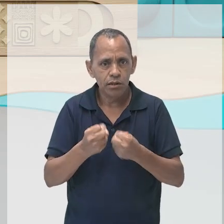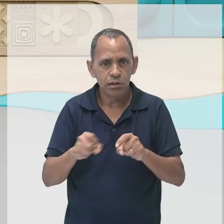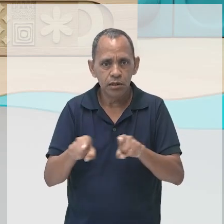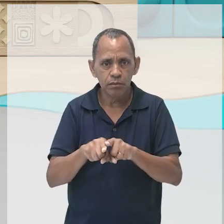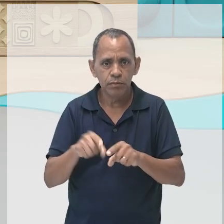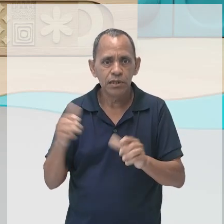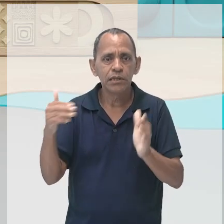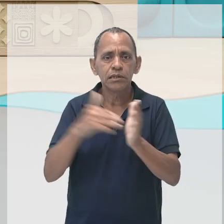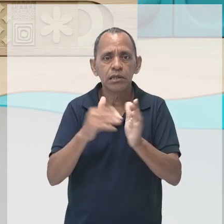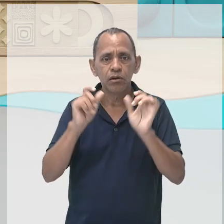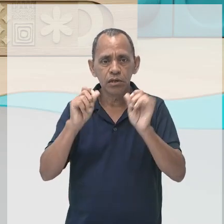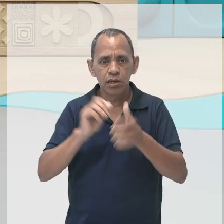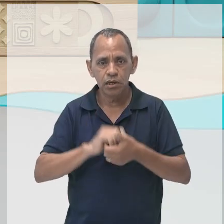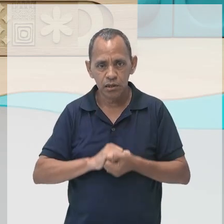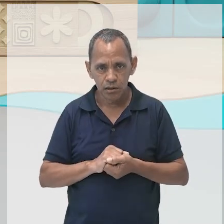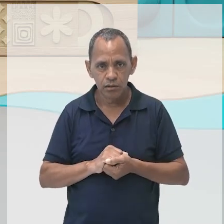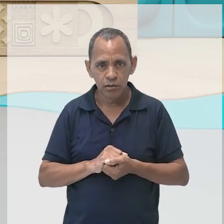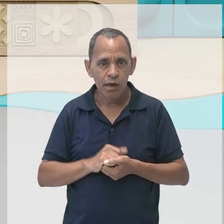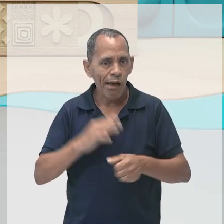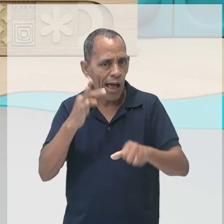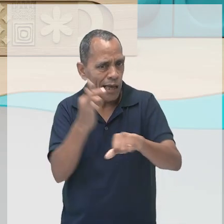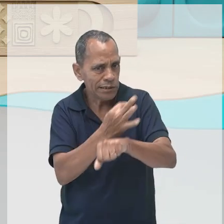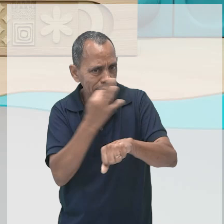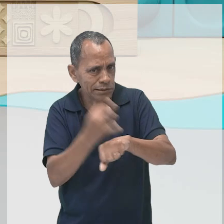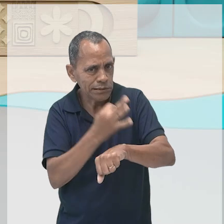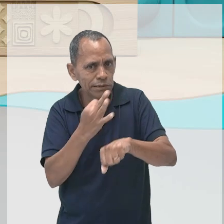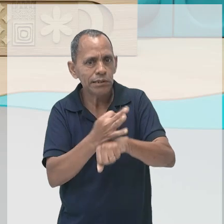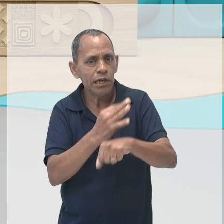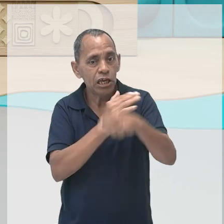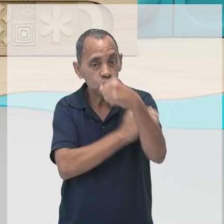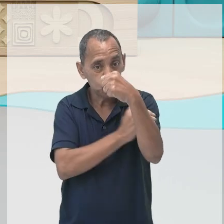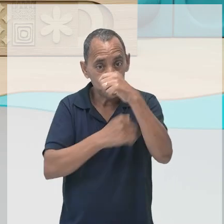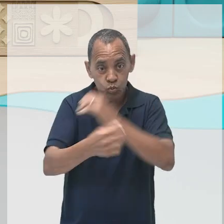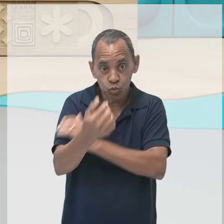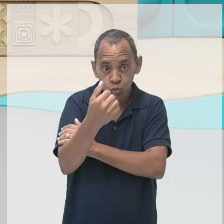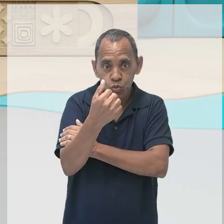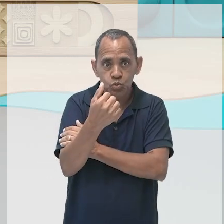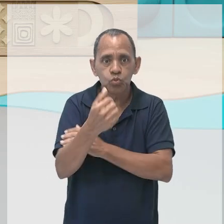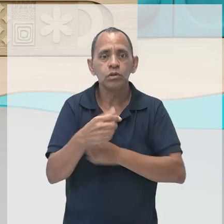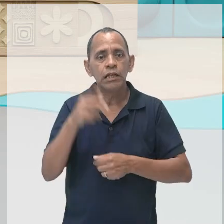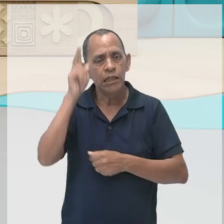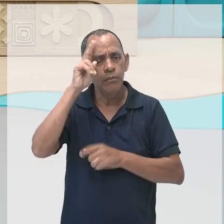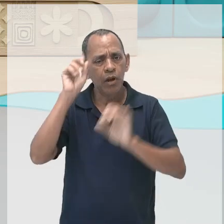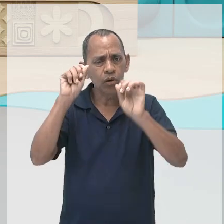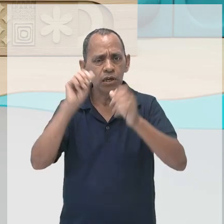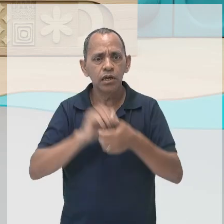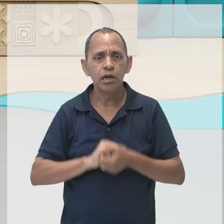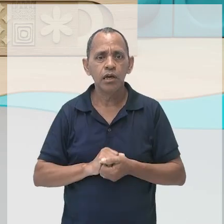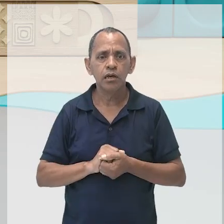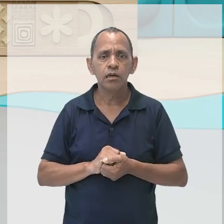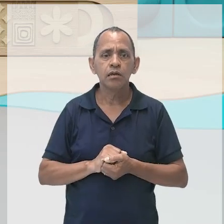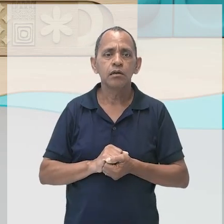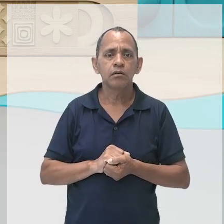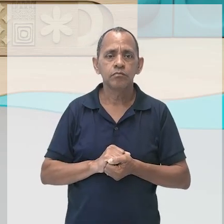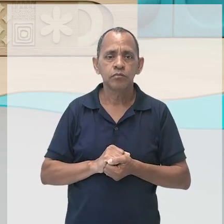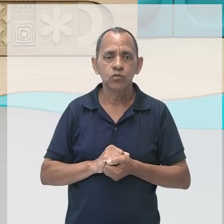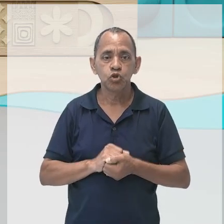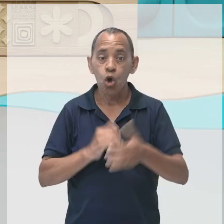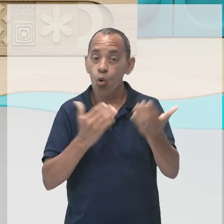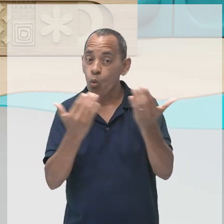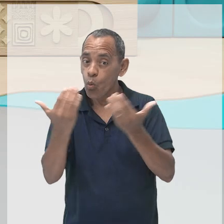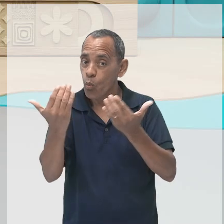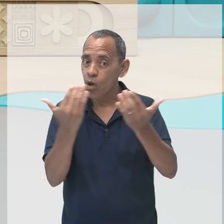ali muscular, até a resistência muscular. Ok? Lembrando que isso daqui é apenas um parâmetro, não é de fato ali